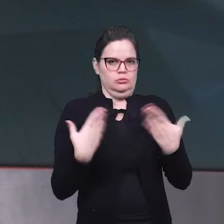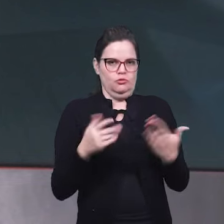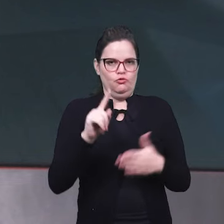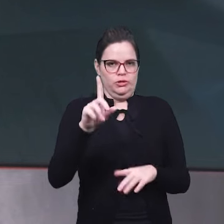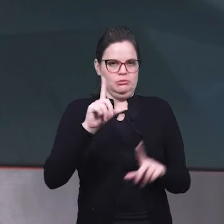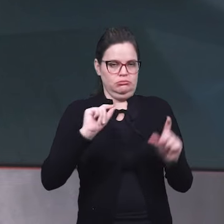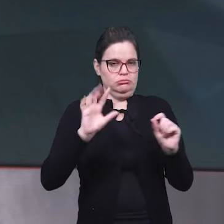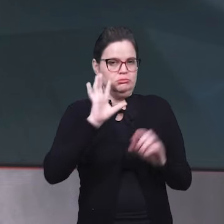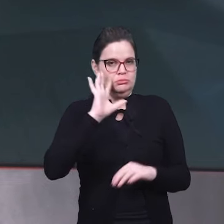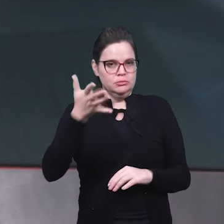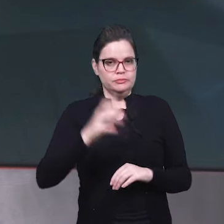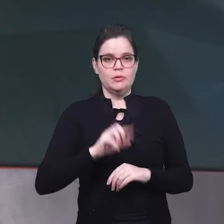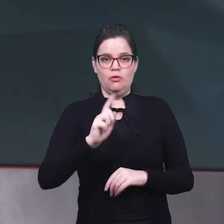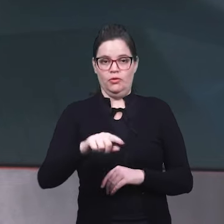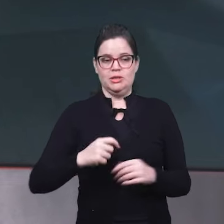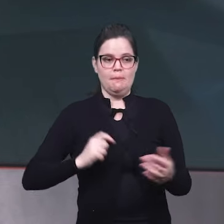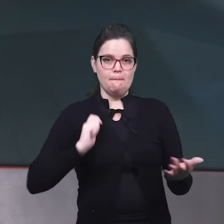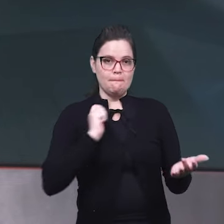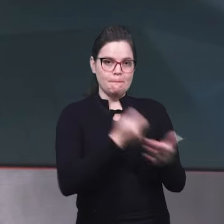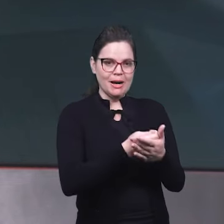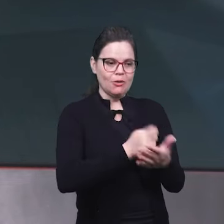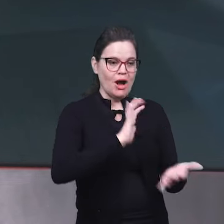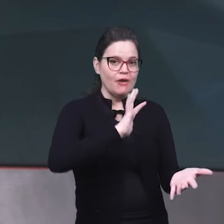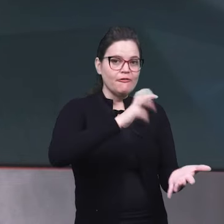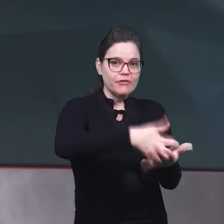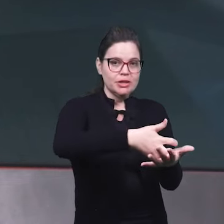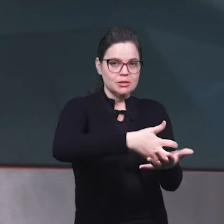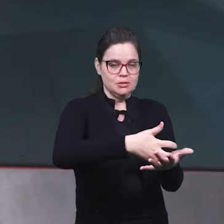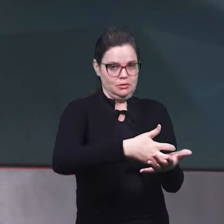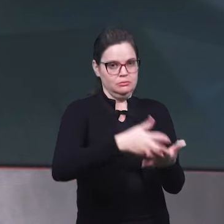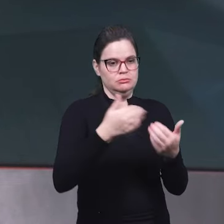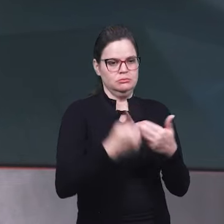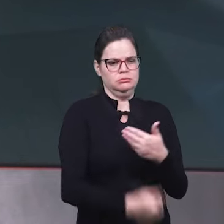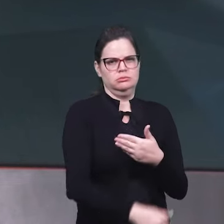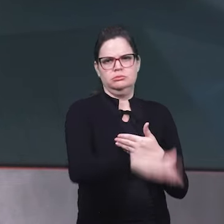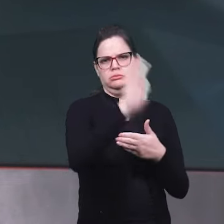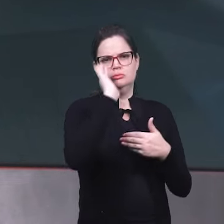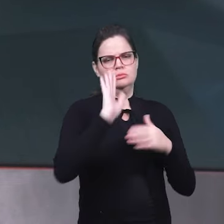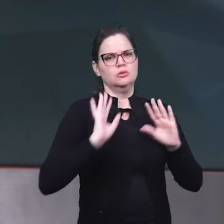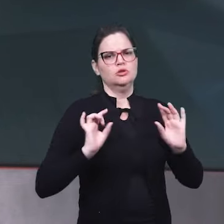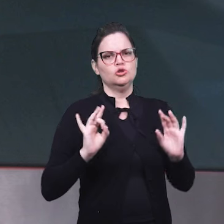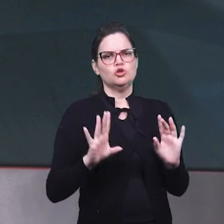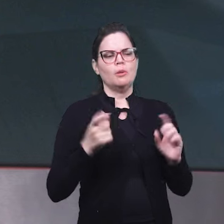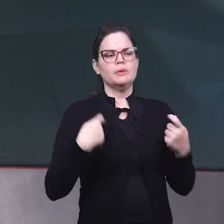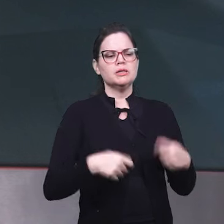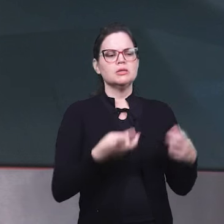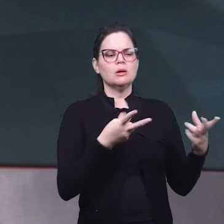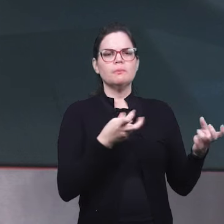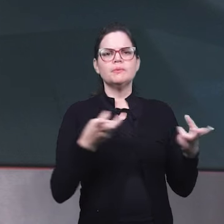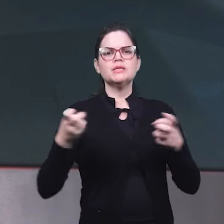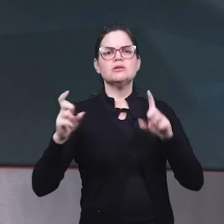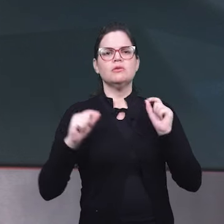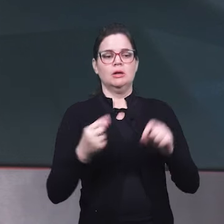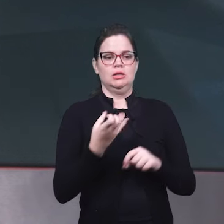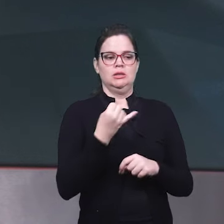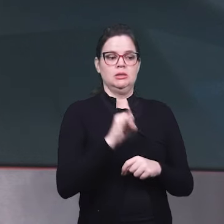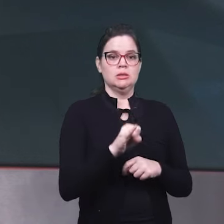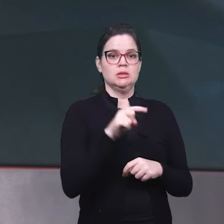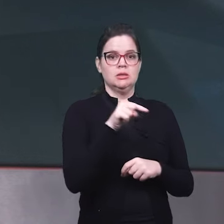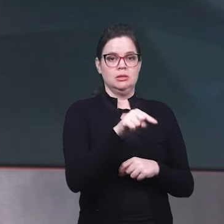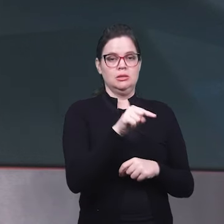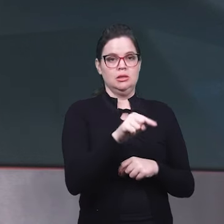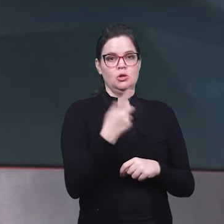bem. Comprou e pagou à vista. Daí para frente, a única coisa que você tem que observar é